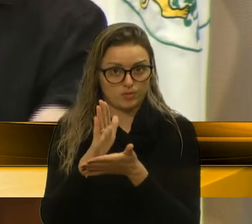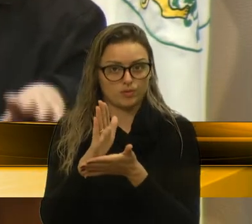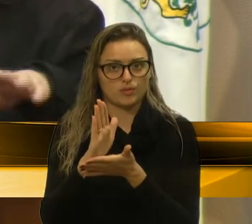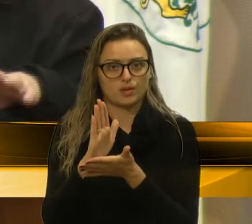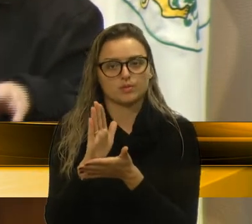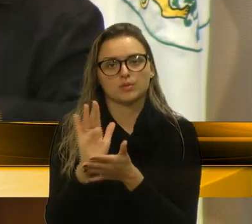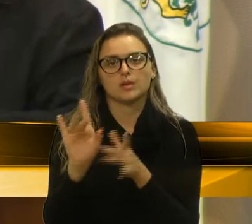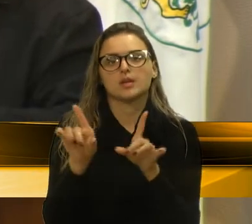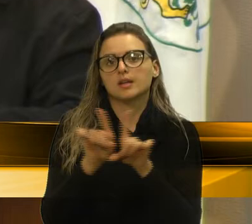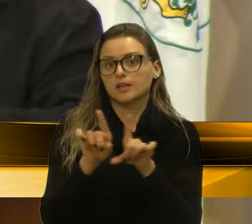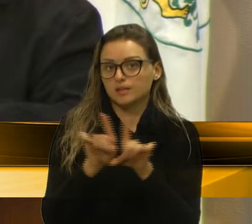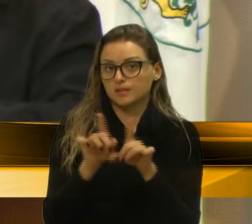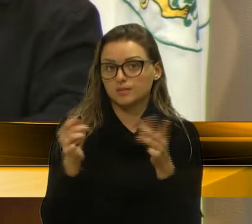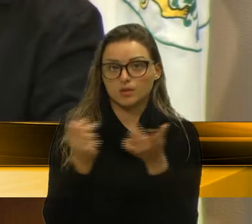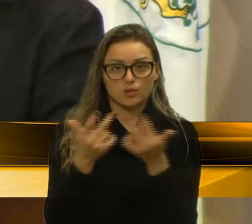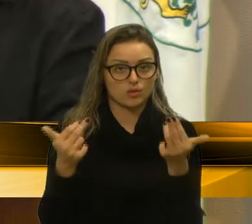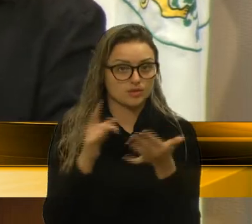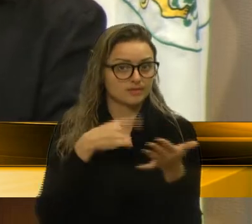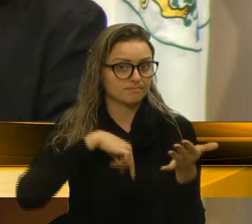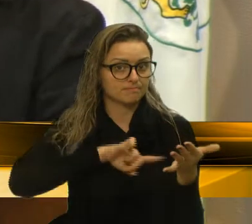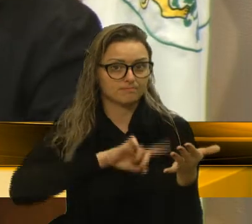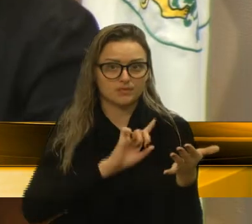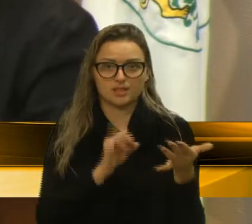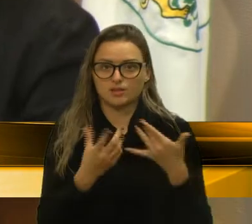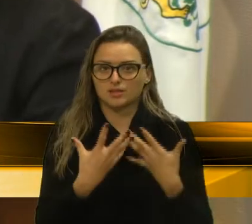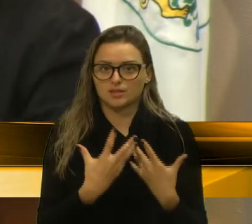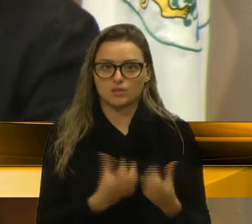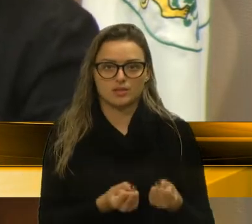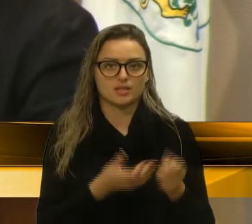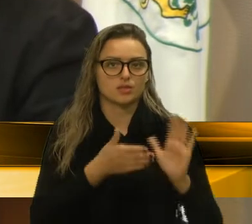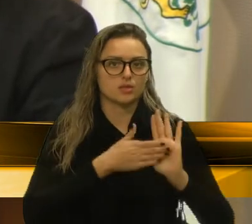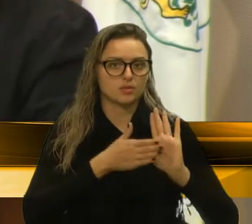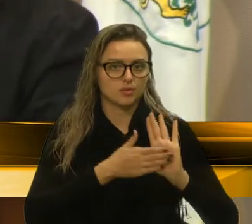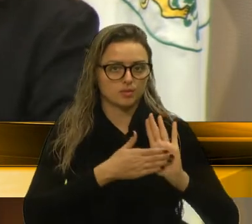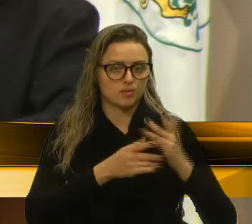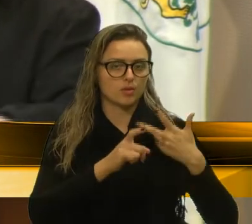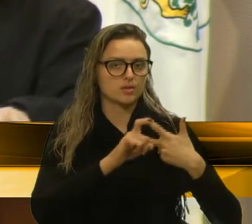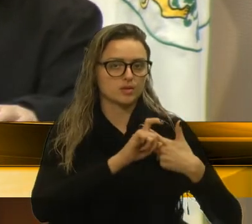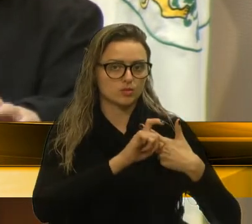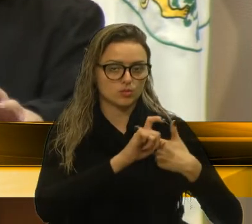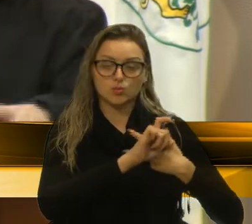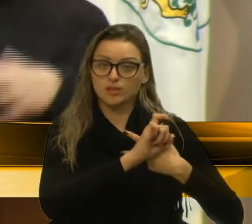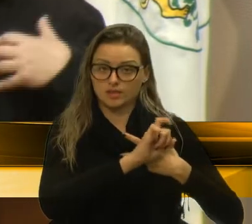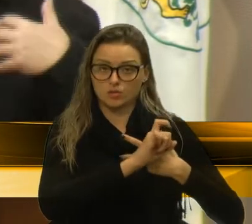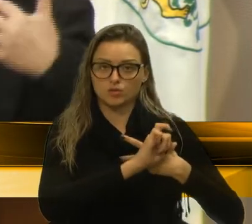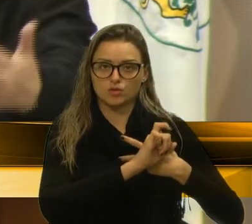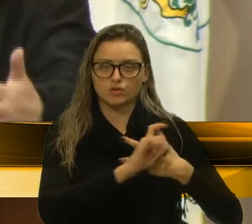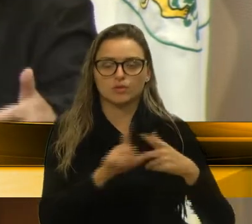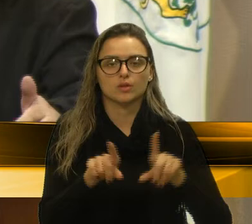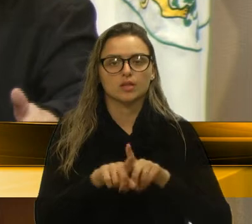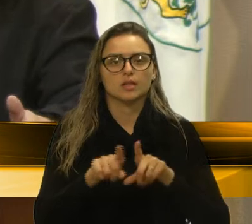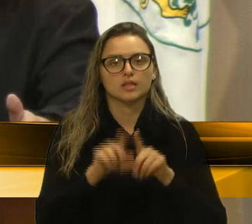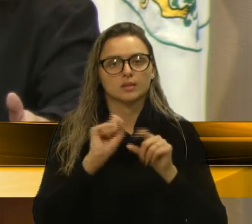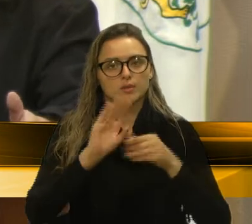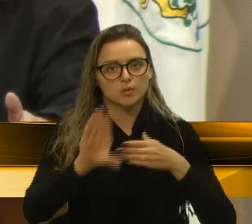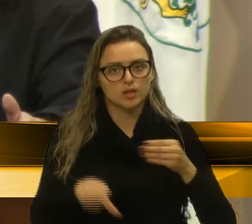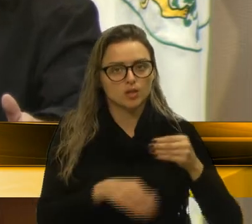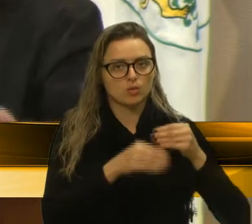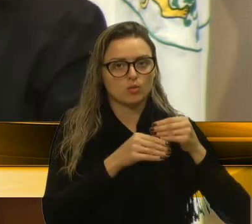das questões que não acolhemos na proposta do Executivo e as questões que incorporamos no